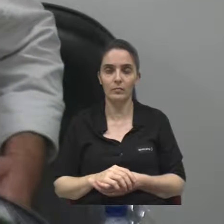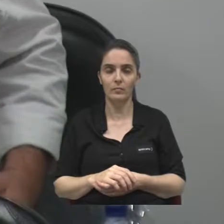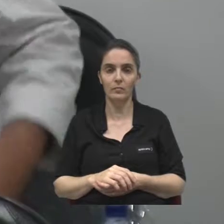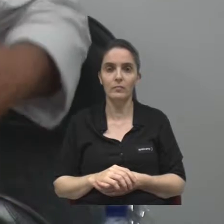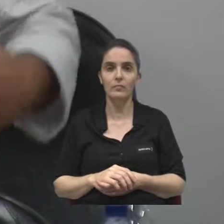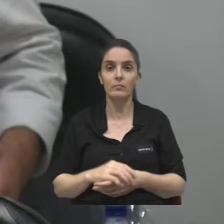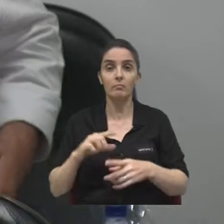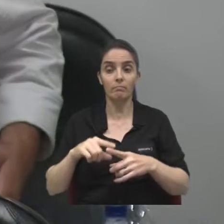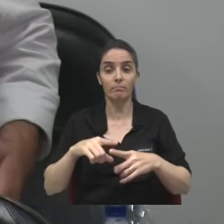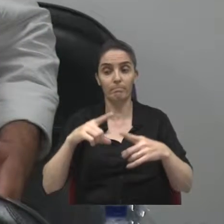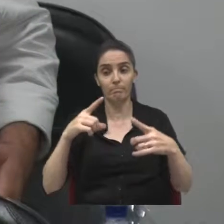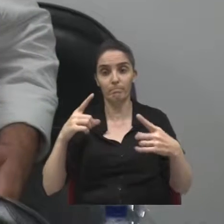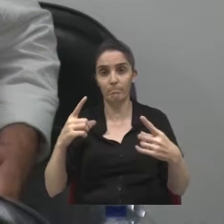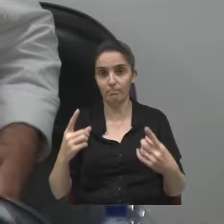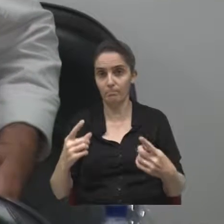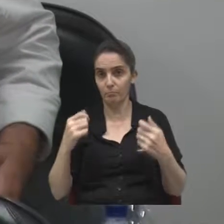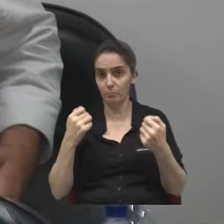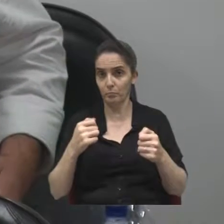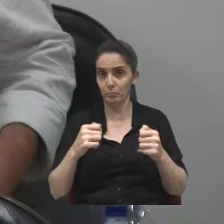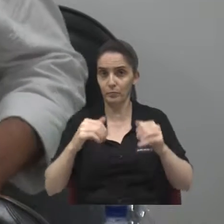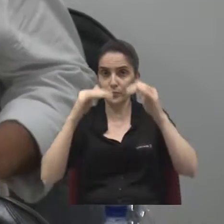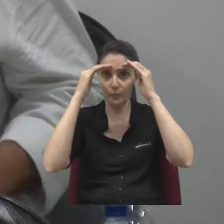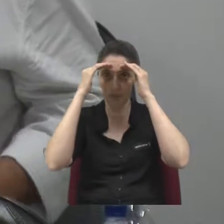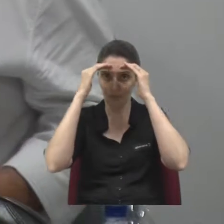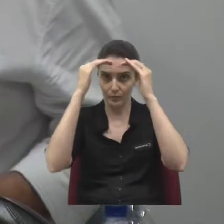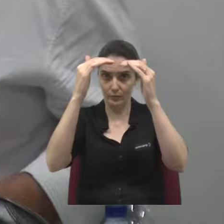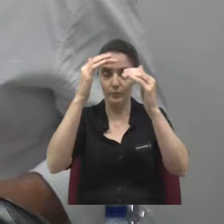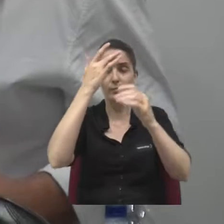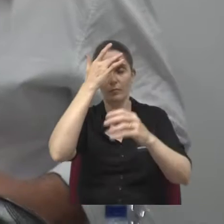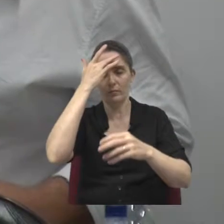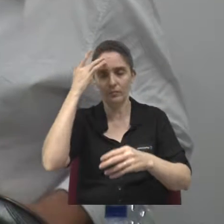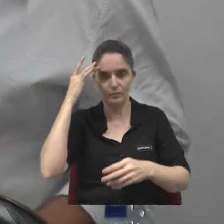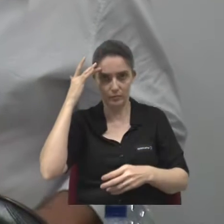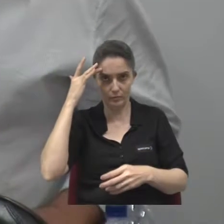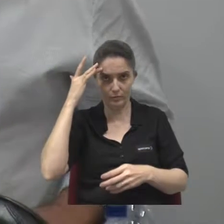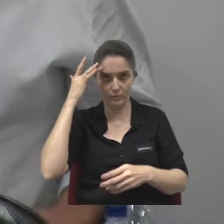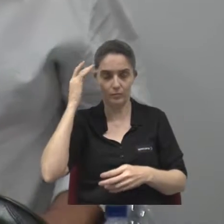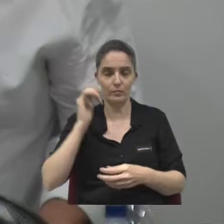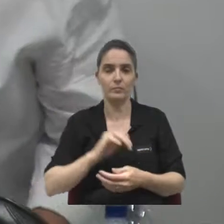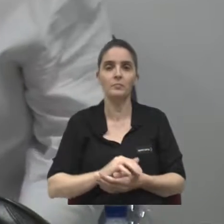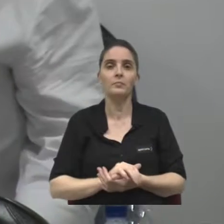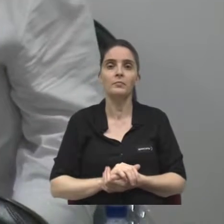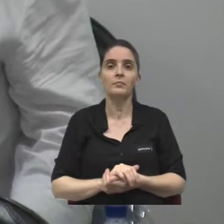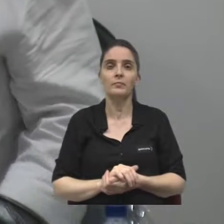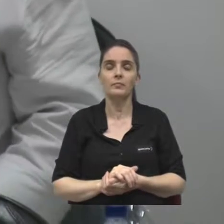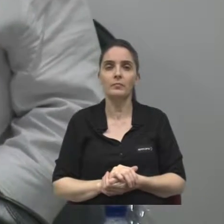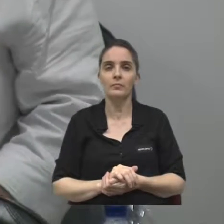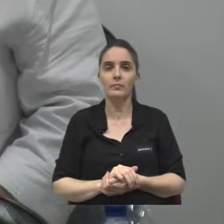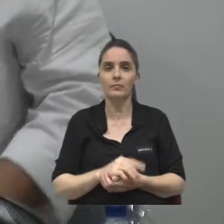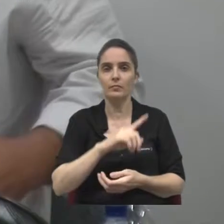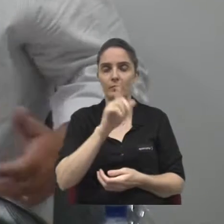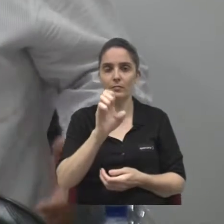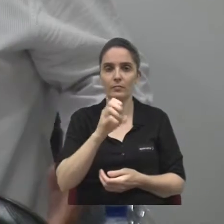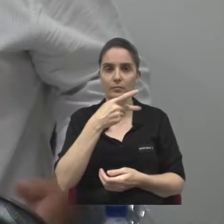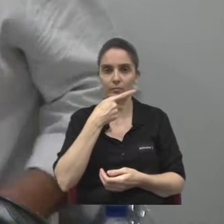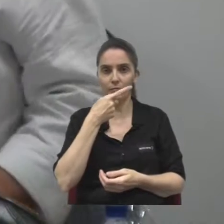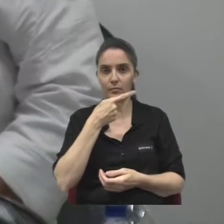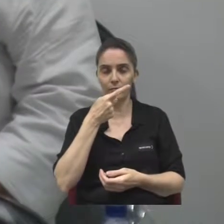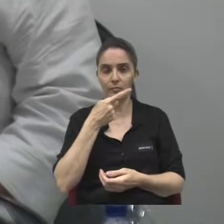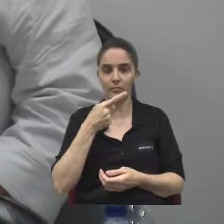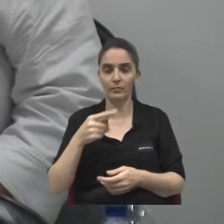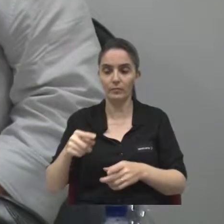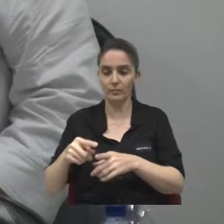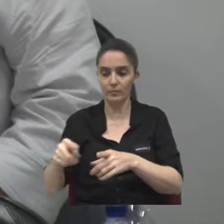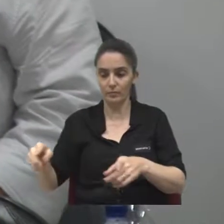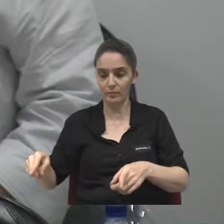mas respeitando as pessoas. E o vereador Zé disse que a área ali pertencia à